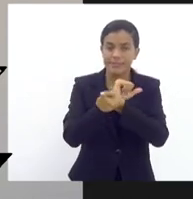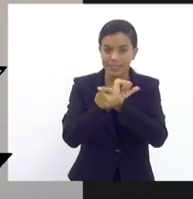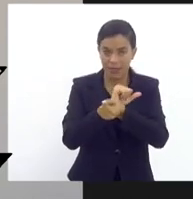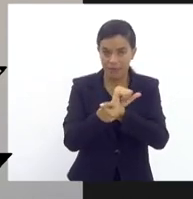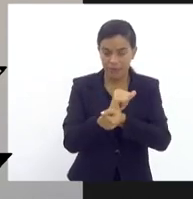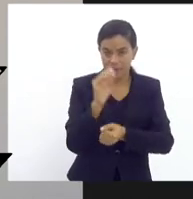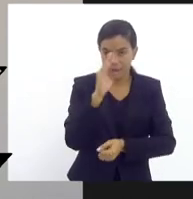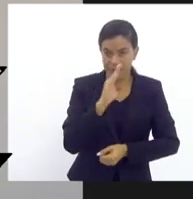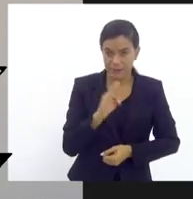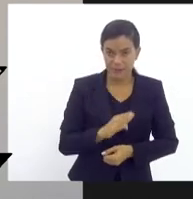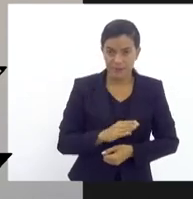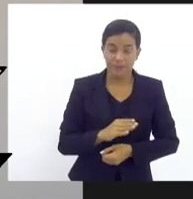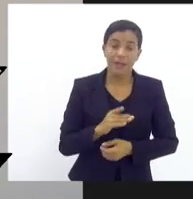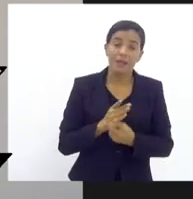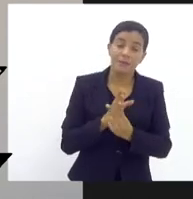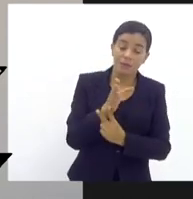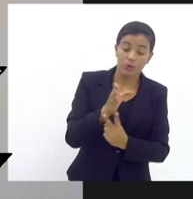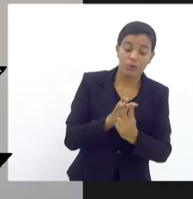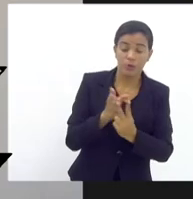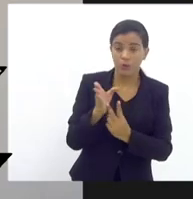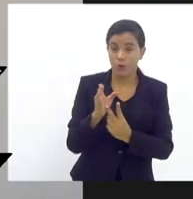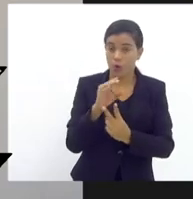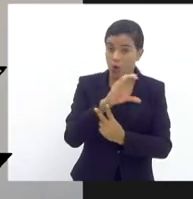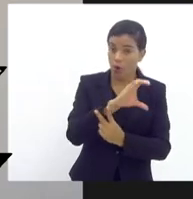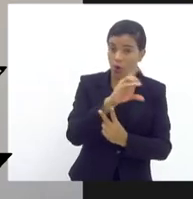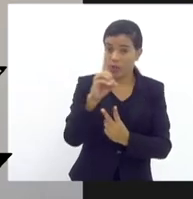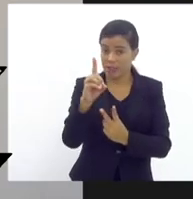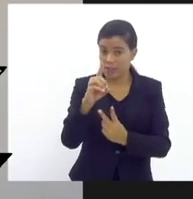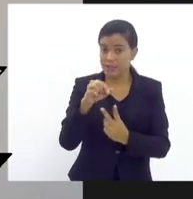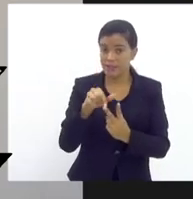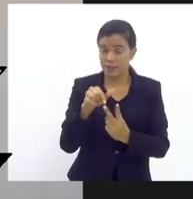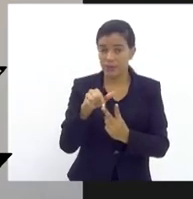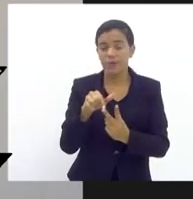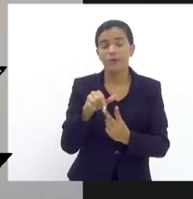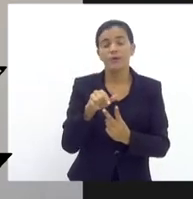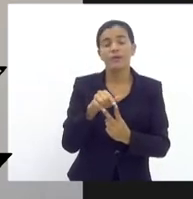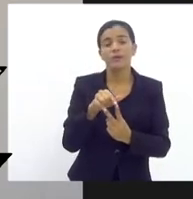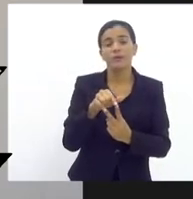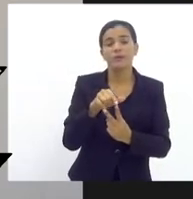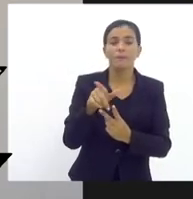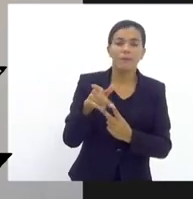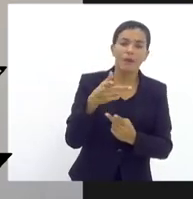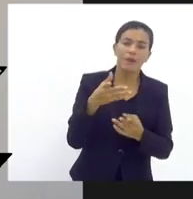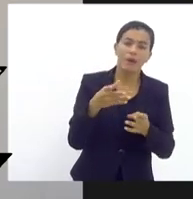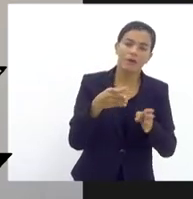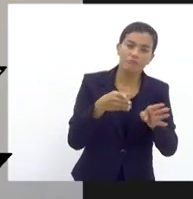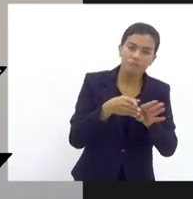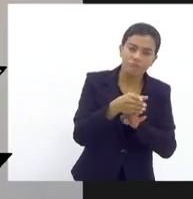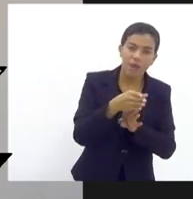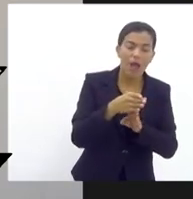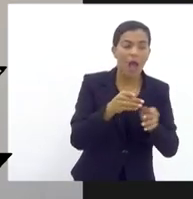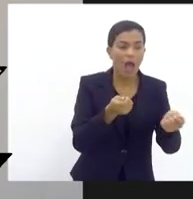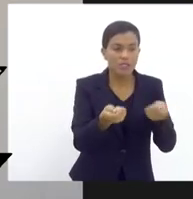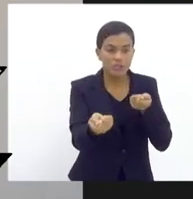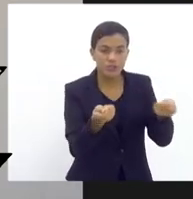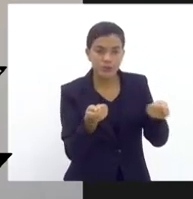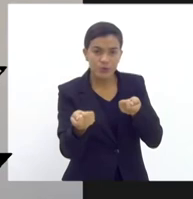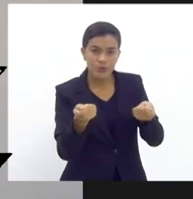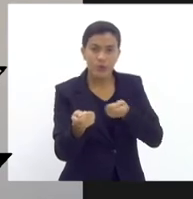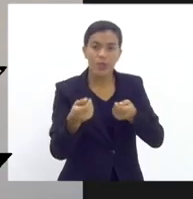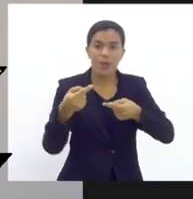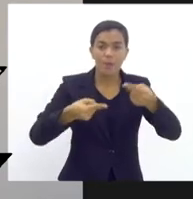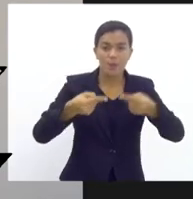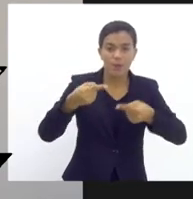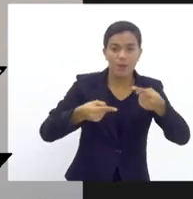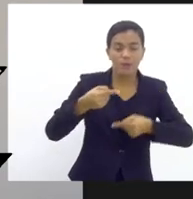a gente trabalha em duas vertentes tanto como coordenação né mas direcionada mesmo a articulação da política pública